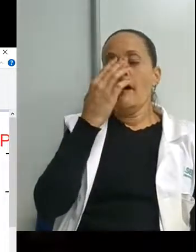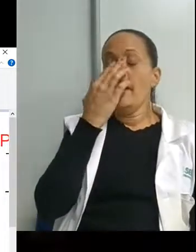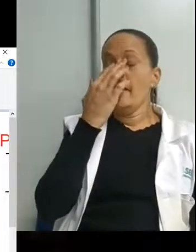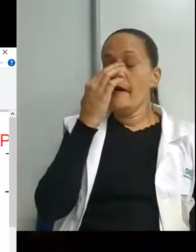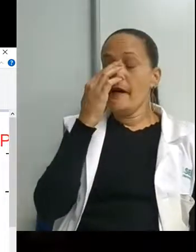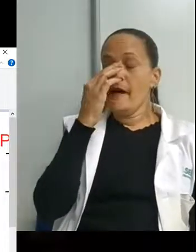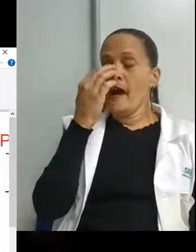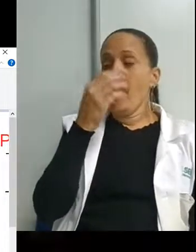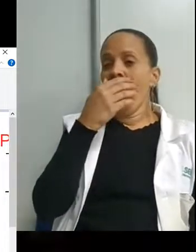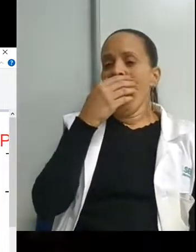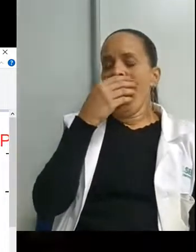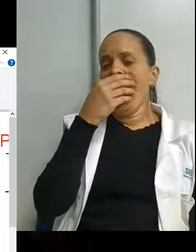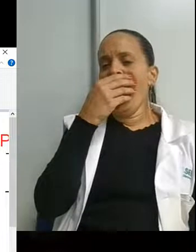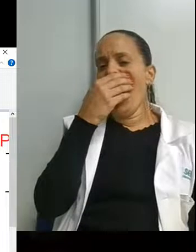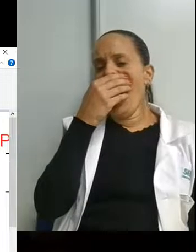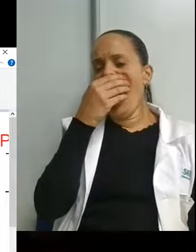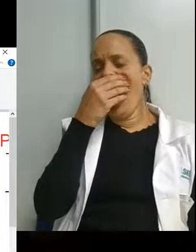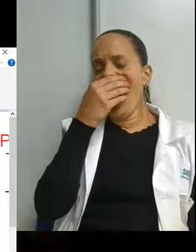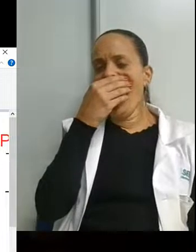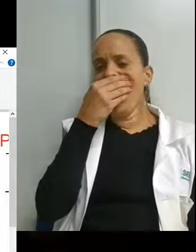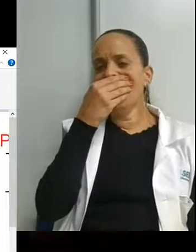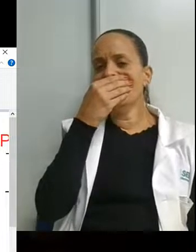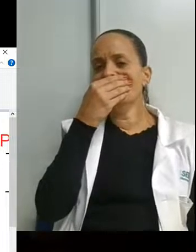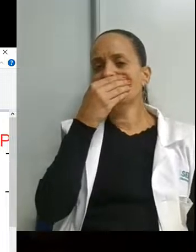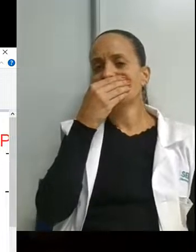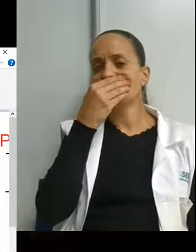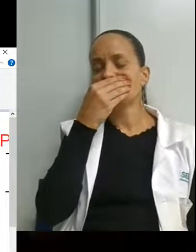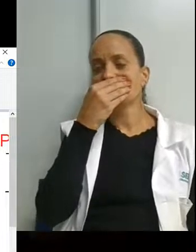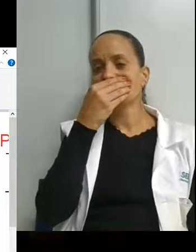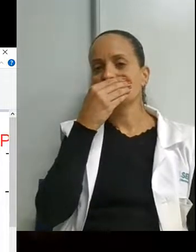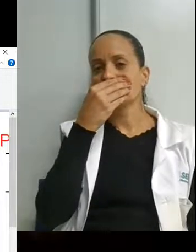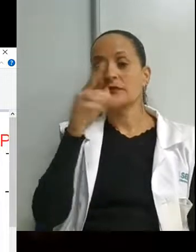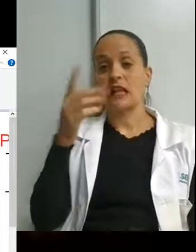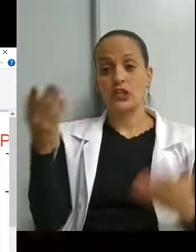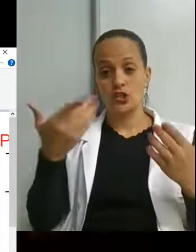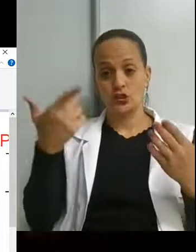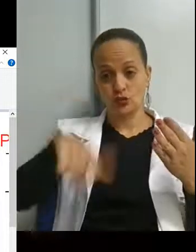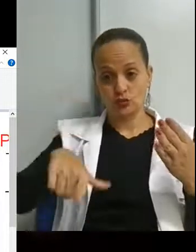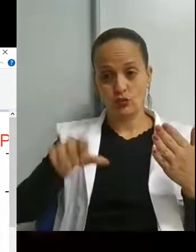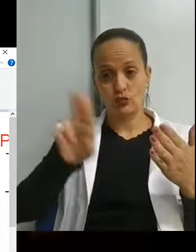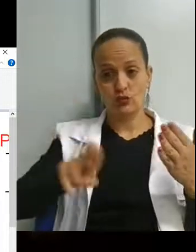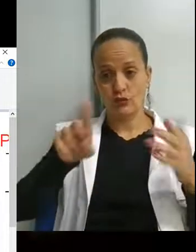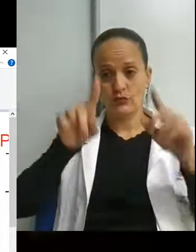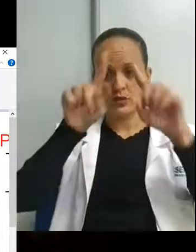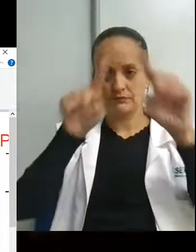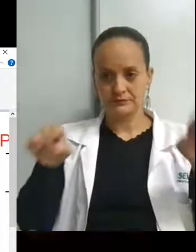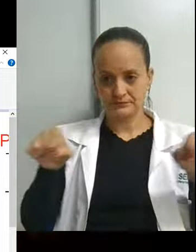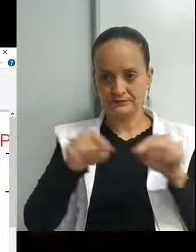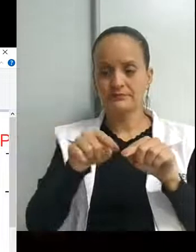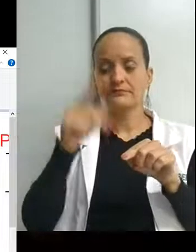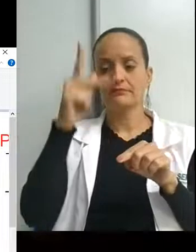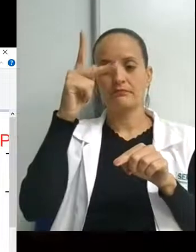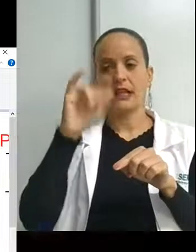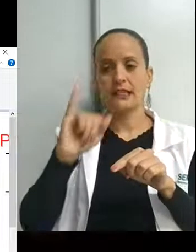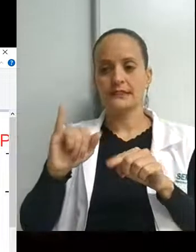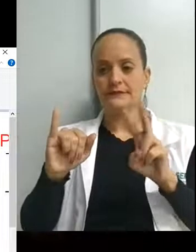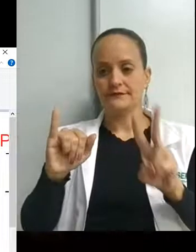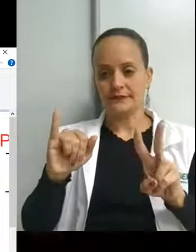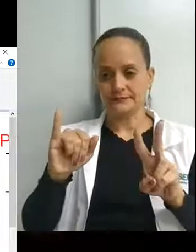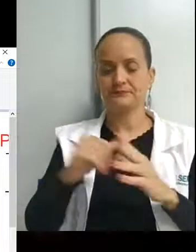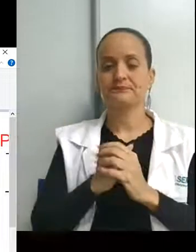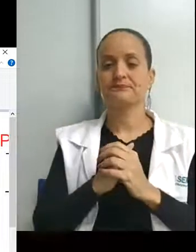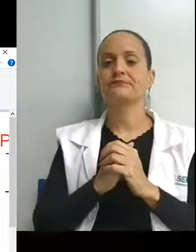por tensão, certo? Então, a gente já tem a corrente aqui, ó, do circuito da casa, certo? E aí vamos para o próximo circuito,